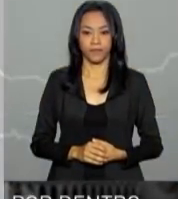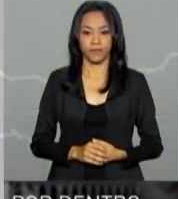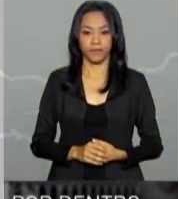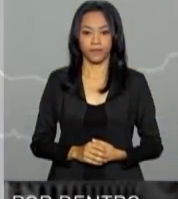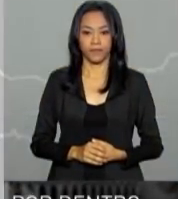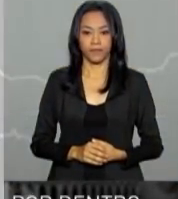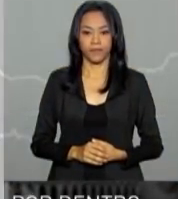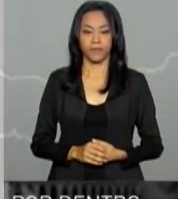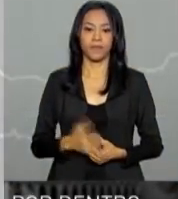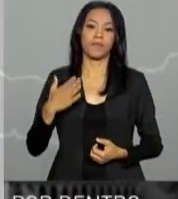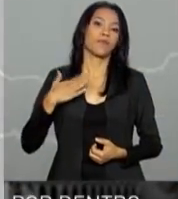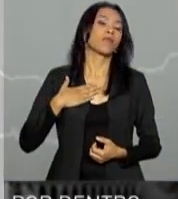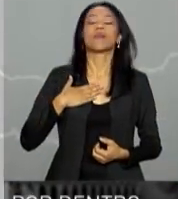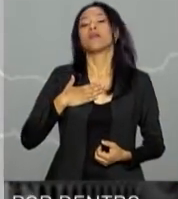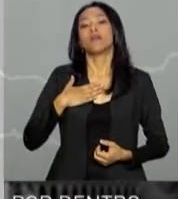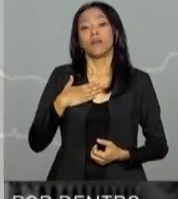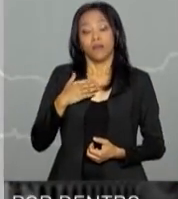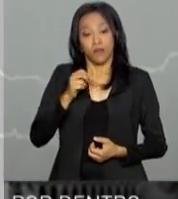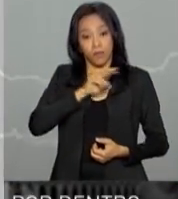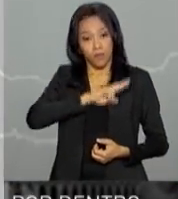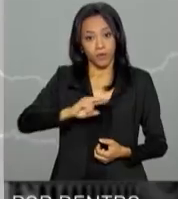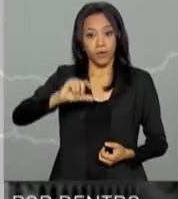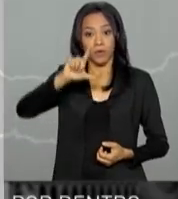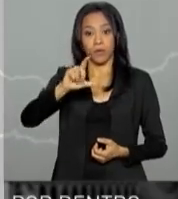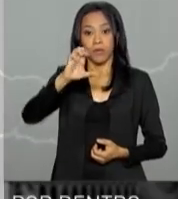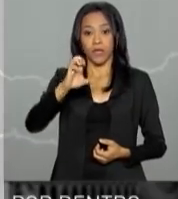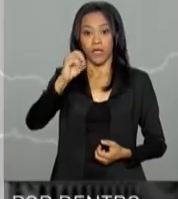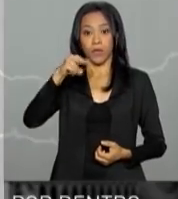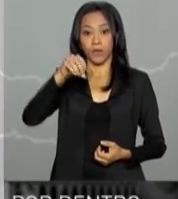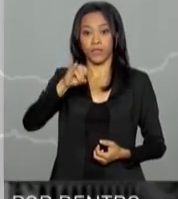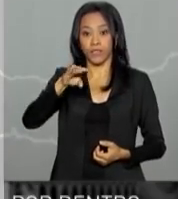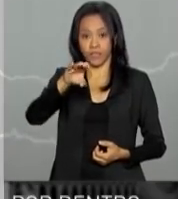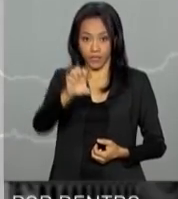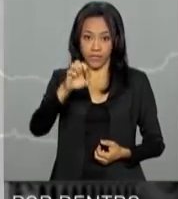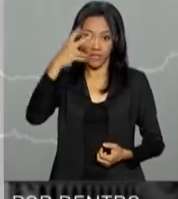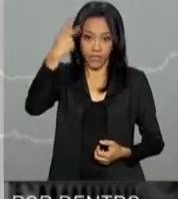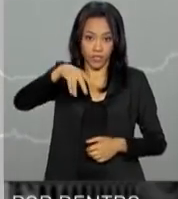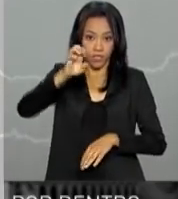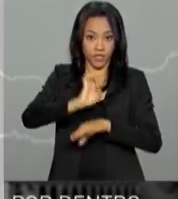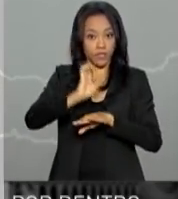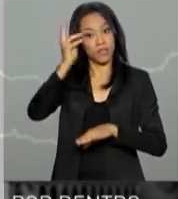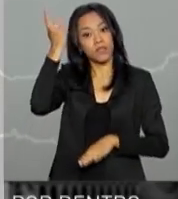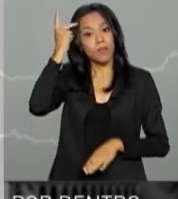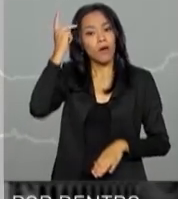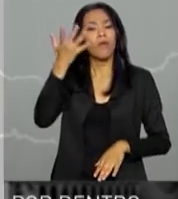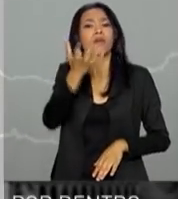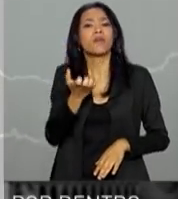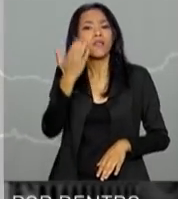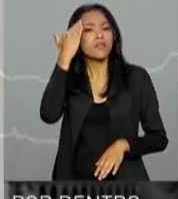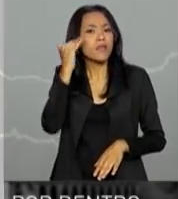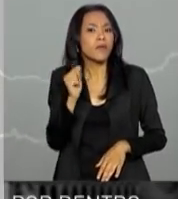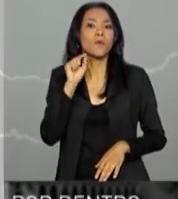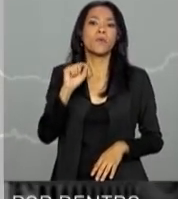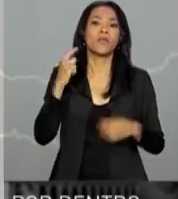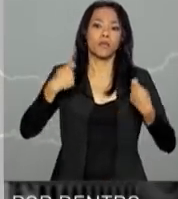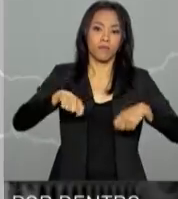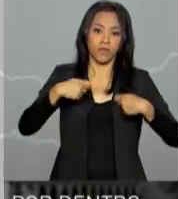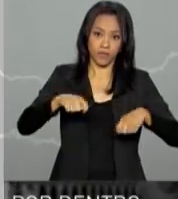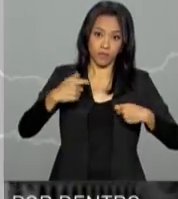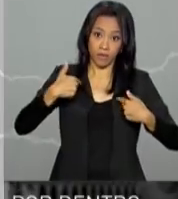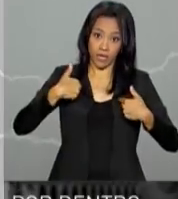meu nome é cleonice lima sou de santos são paulo gostaria de saber o que é preciso para eu me